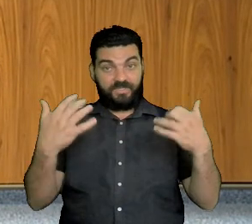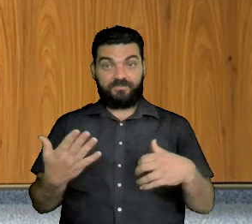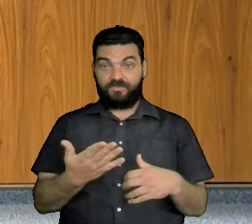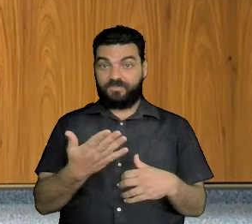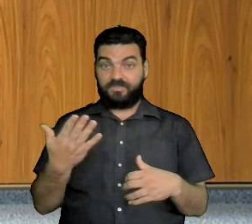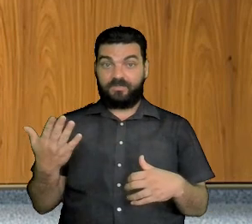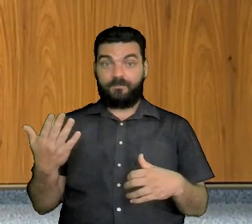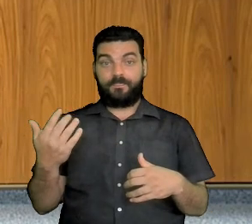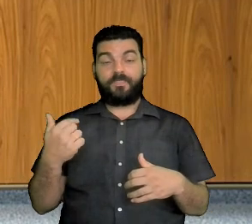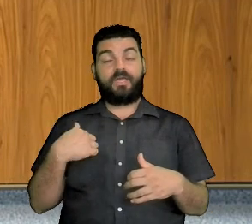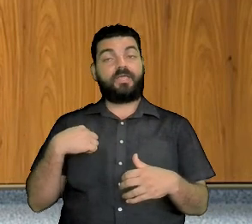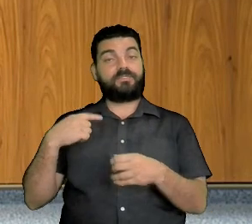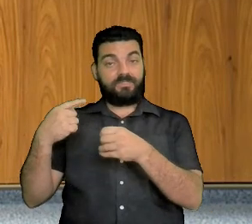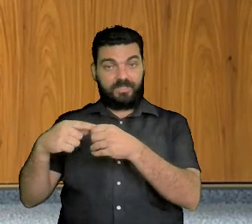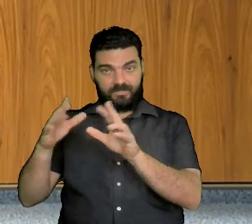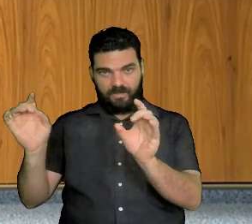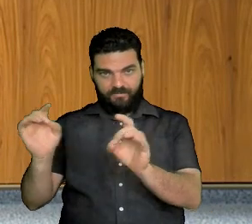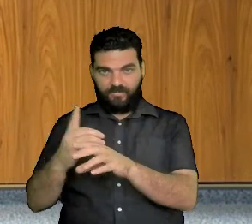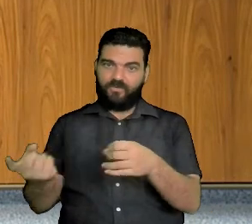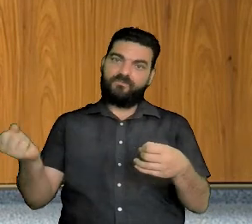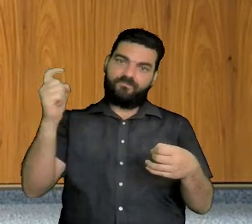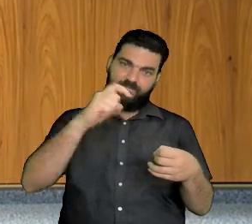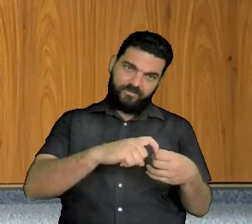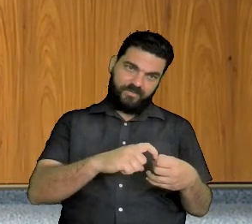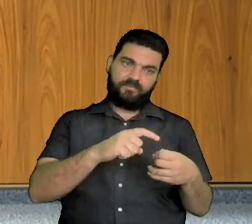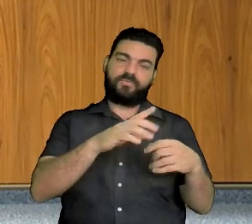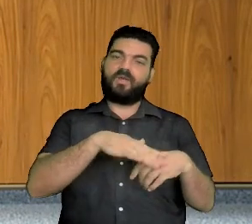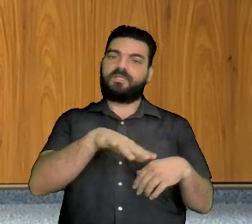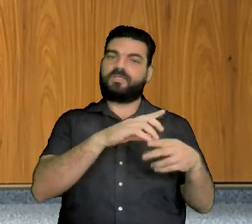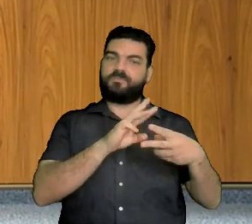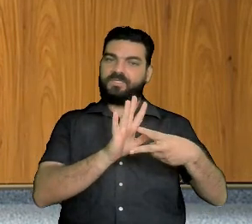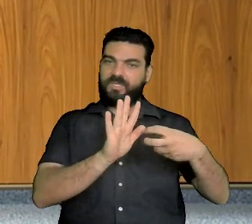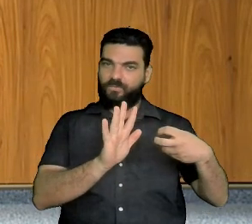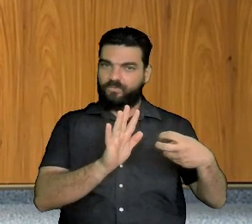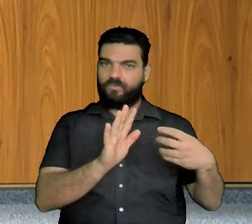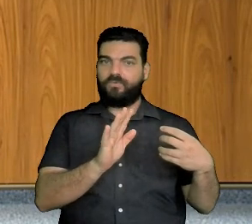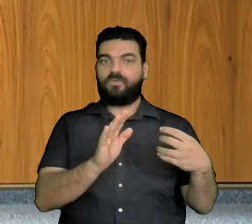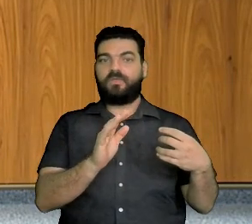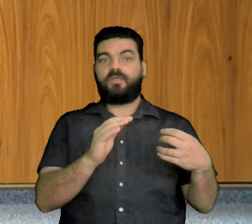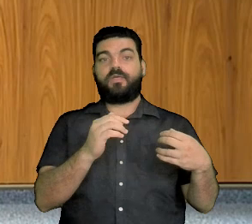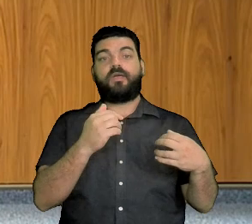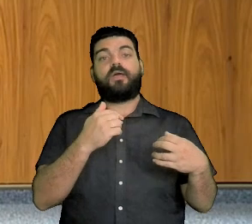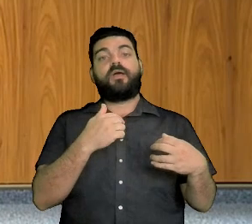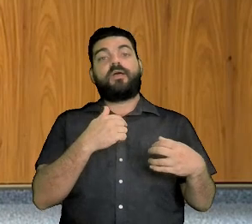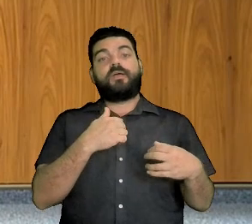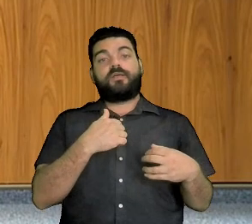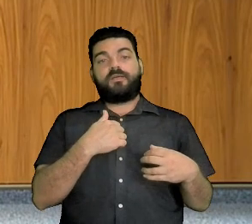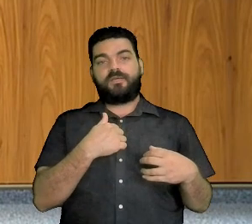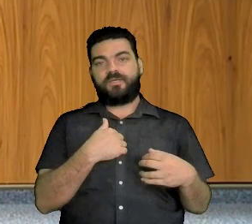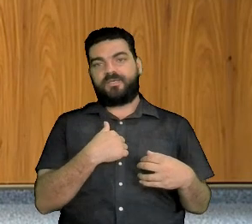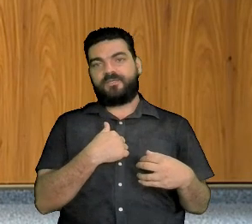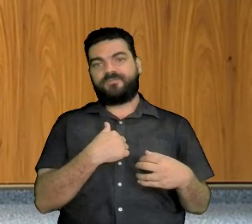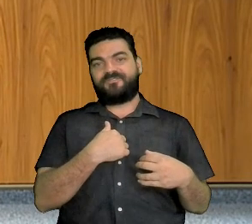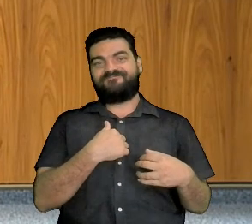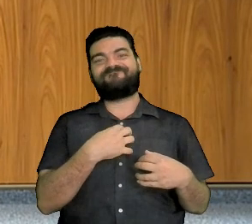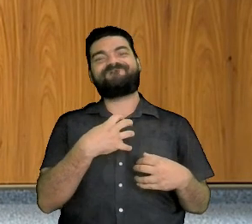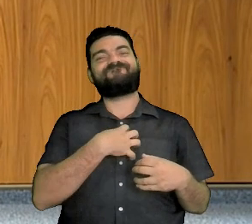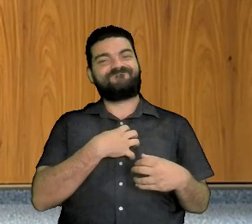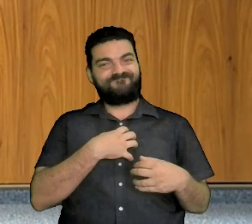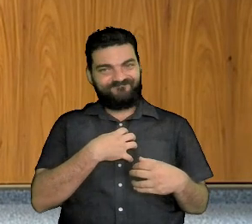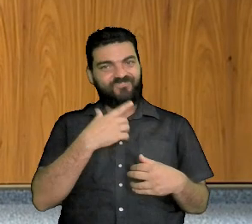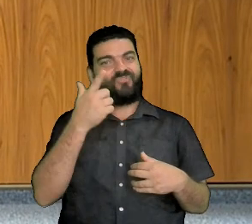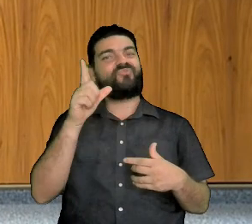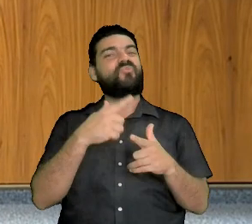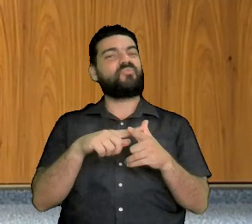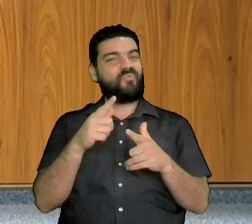desses anos, depois, como eu disse há pouco, aí eu saí de Ribeirão, vim para uma vara criminal, me deparei